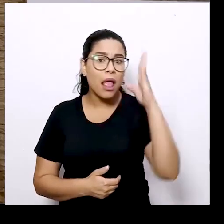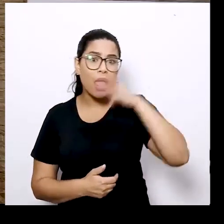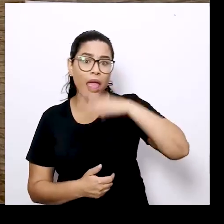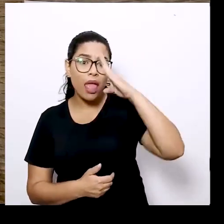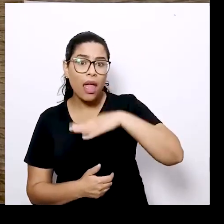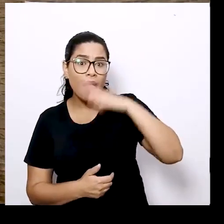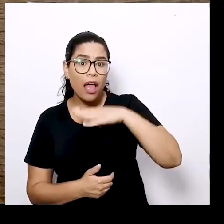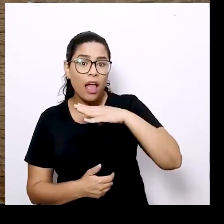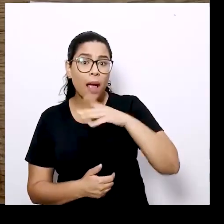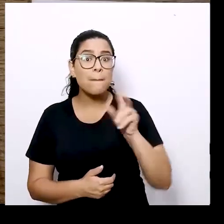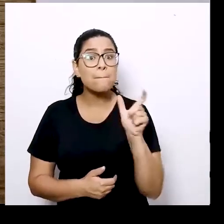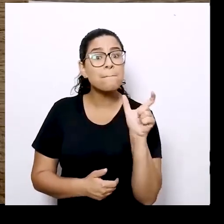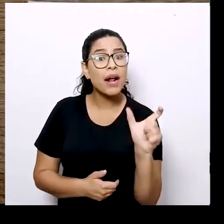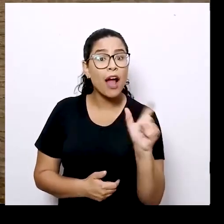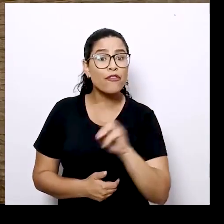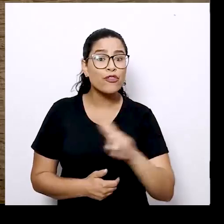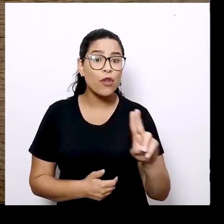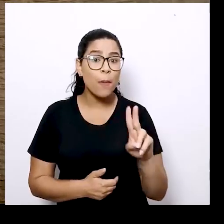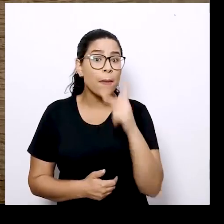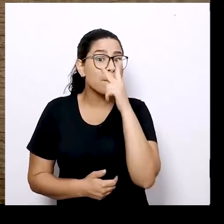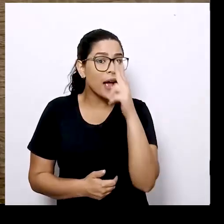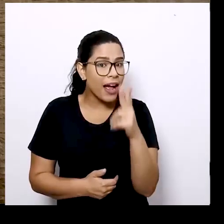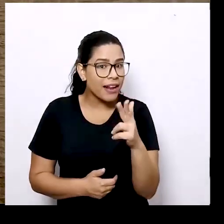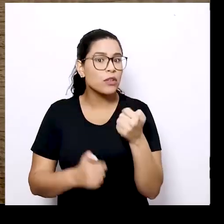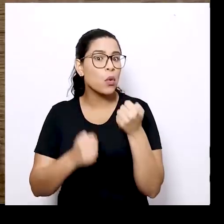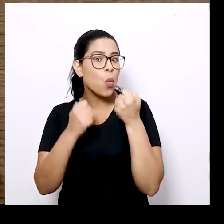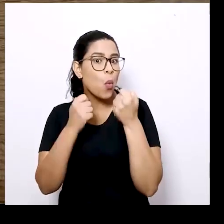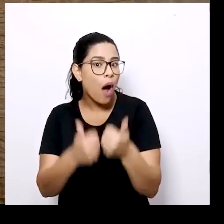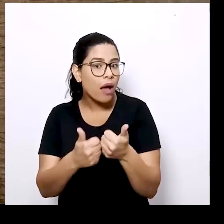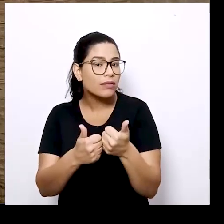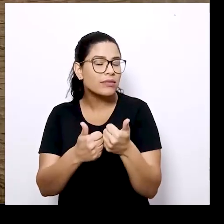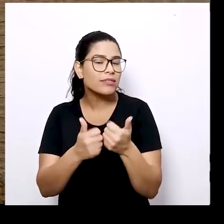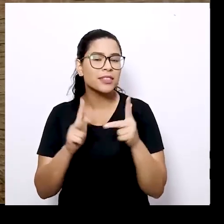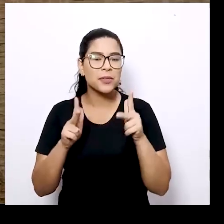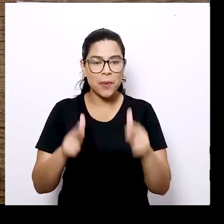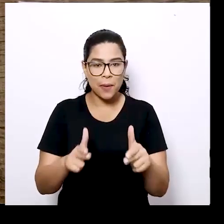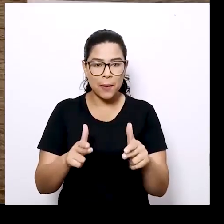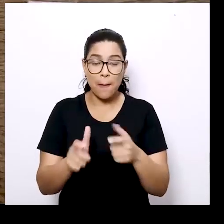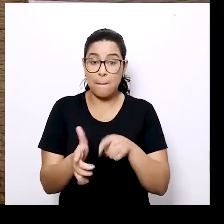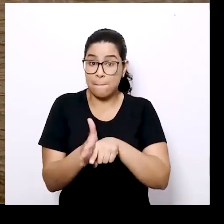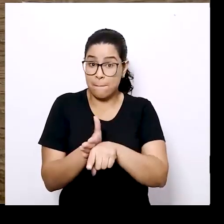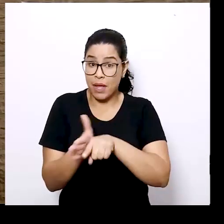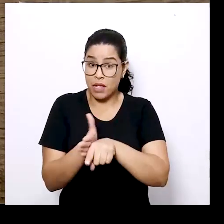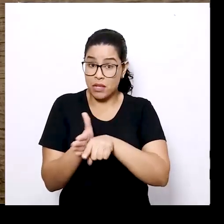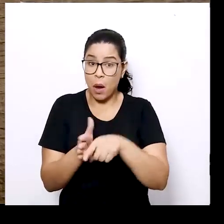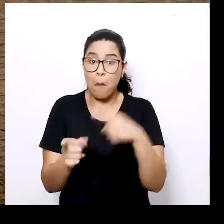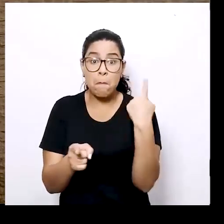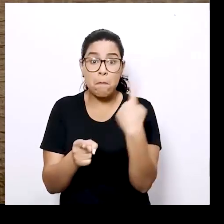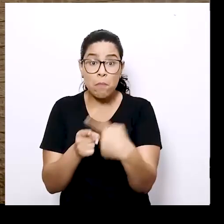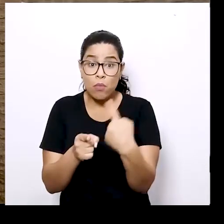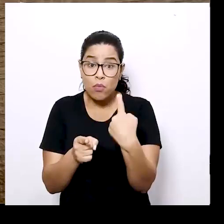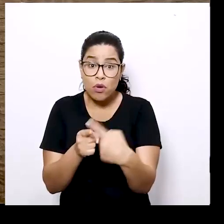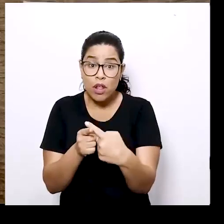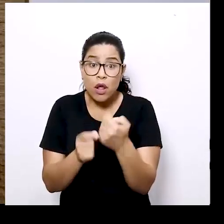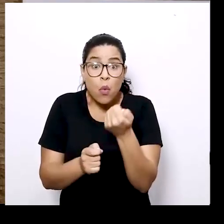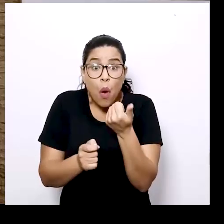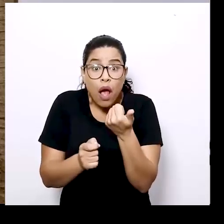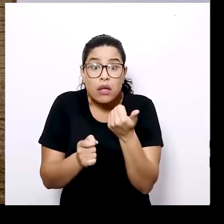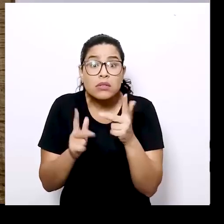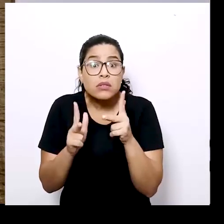também é bem parecido. Muito legal, né? Pesquisem aí para saber o porquê dessa